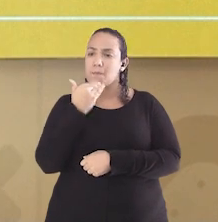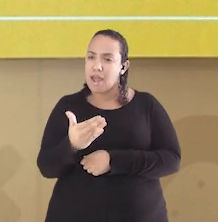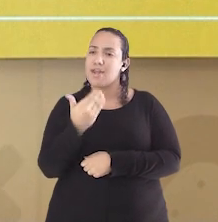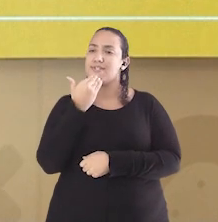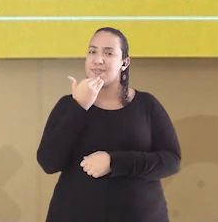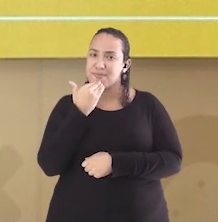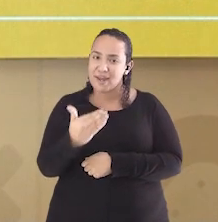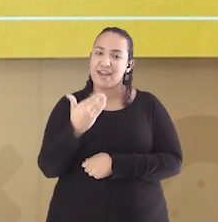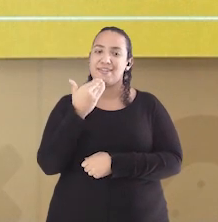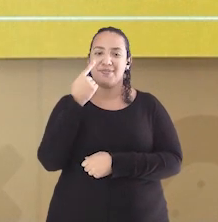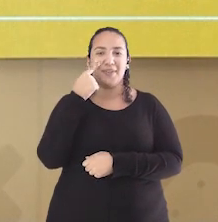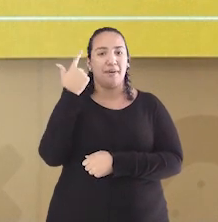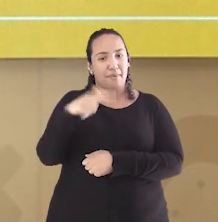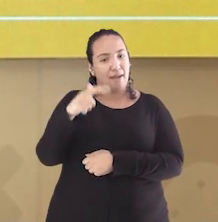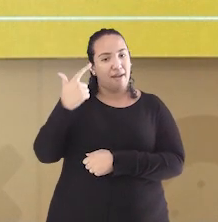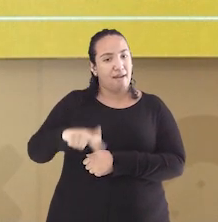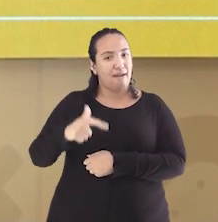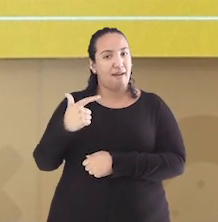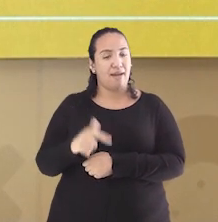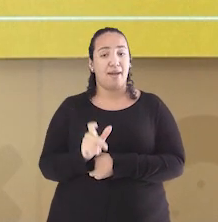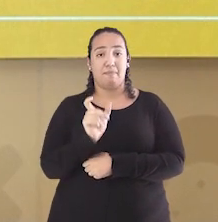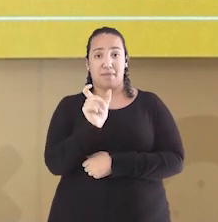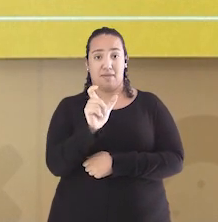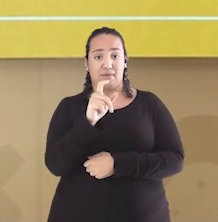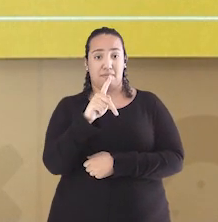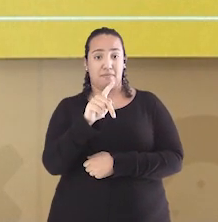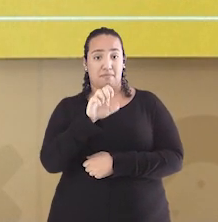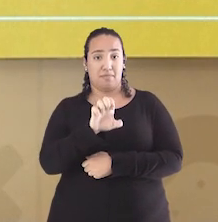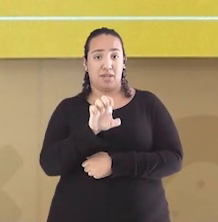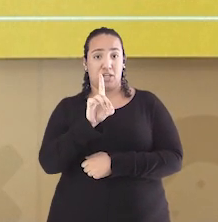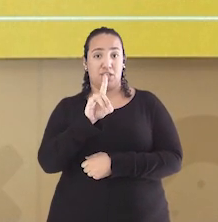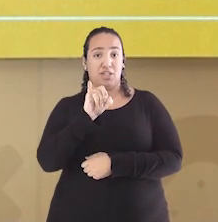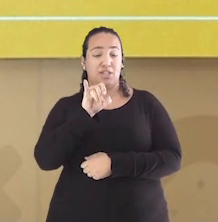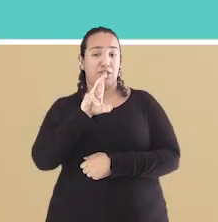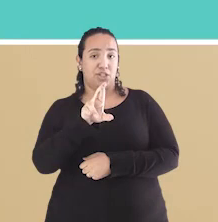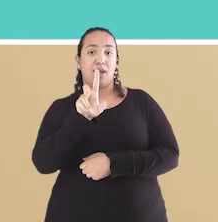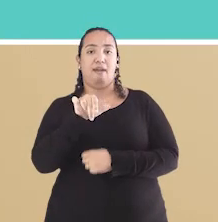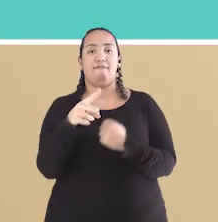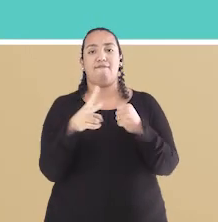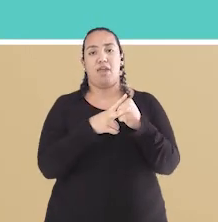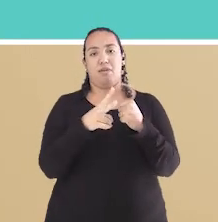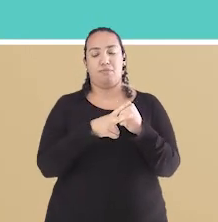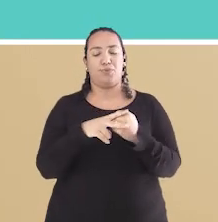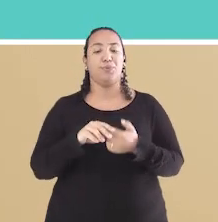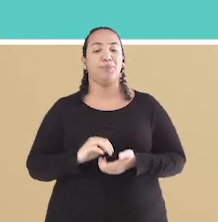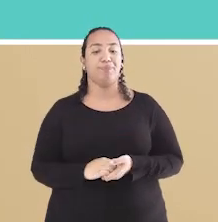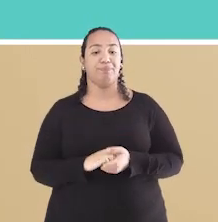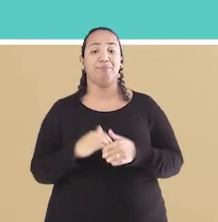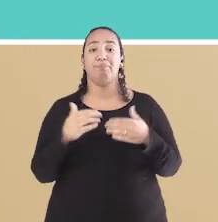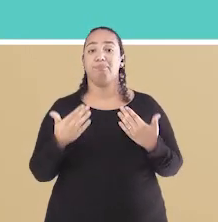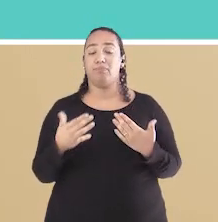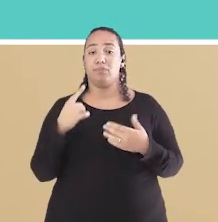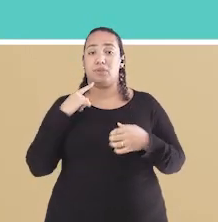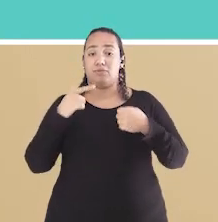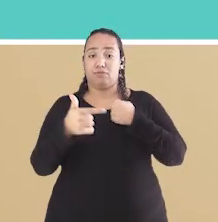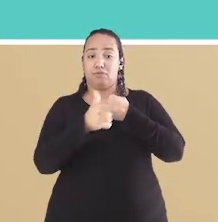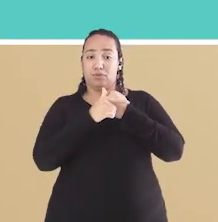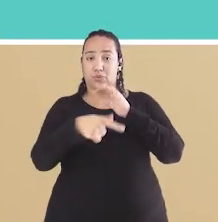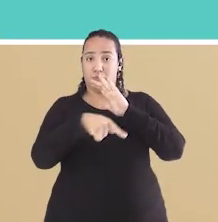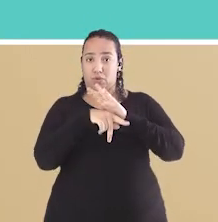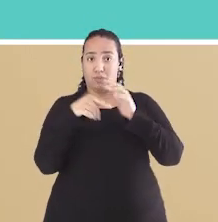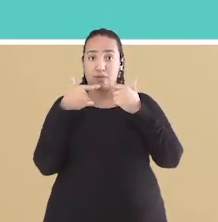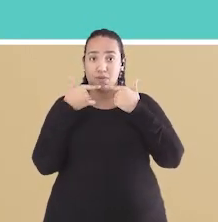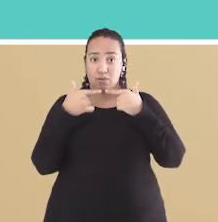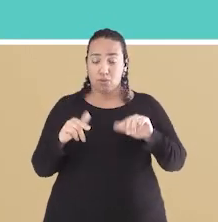Várias vezes se repetindo. Temos o verbo pedir, peça. De acordo com as funções da linguagem,